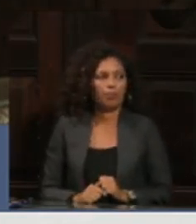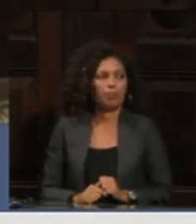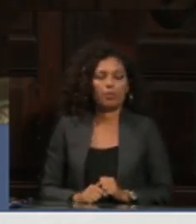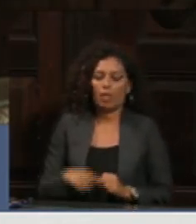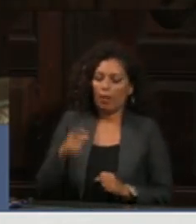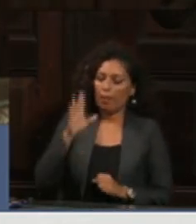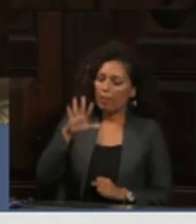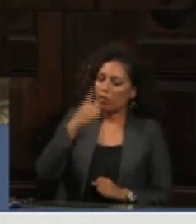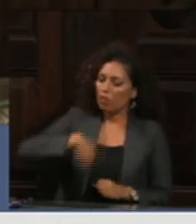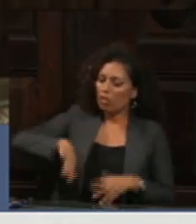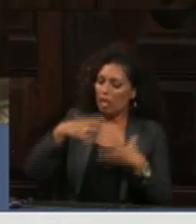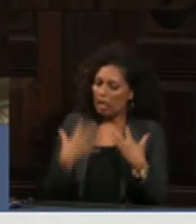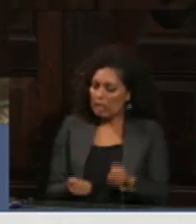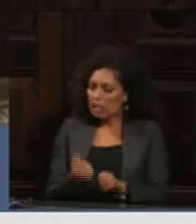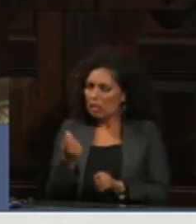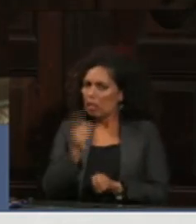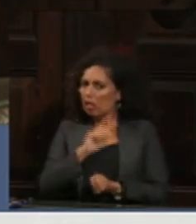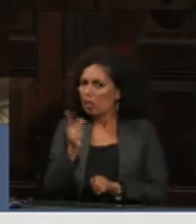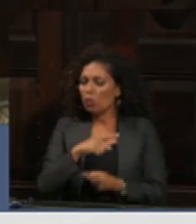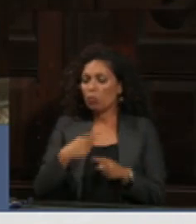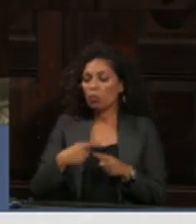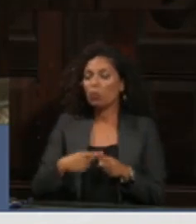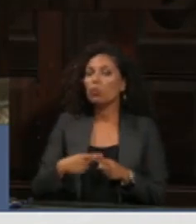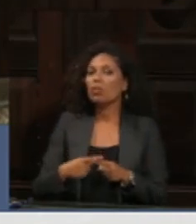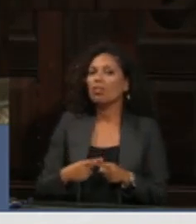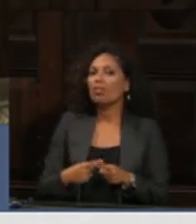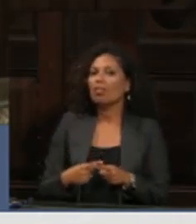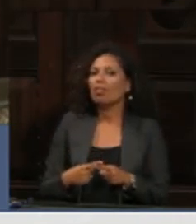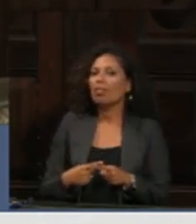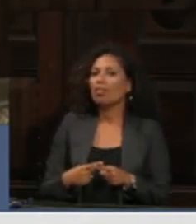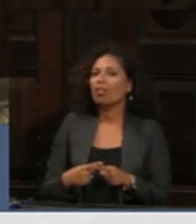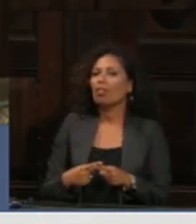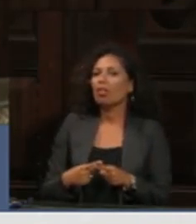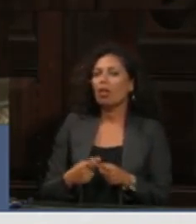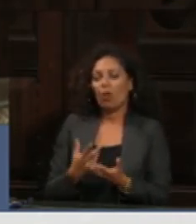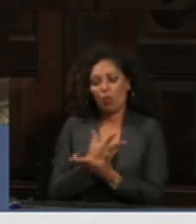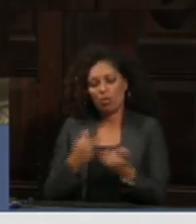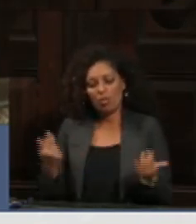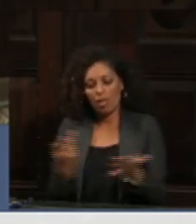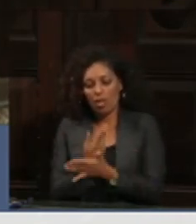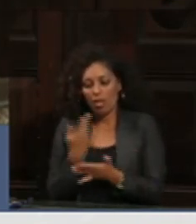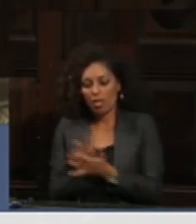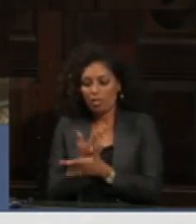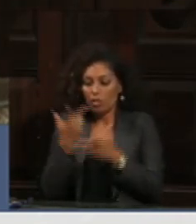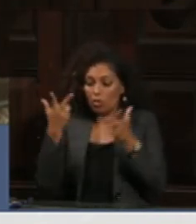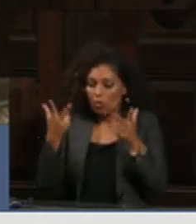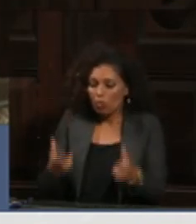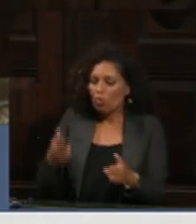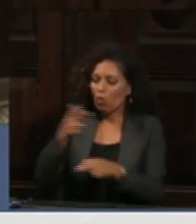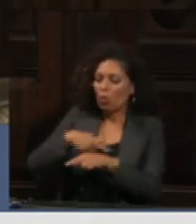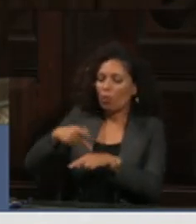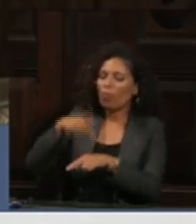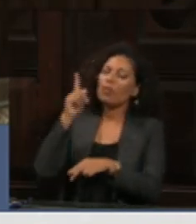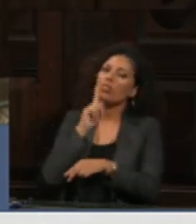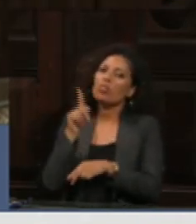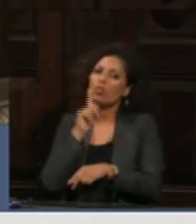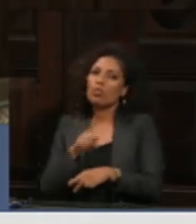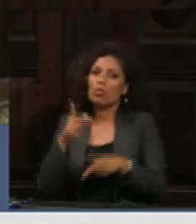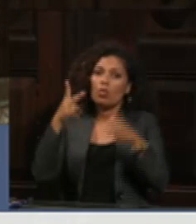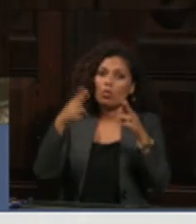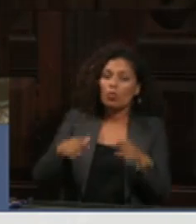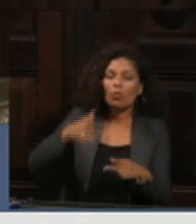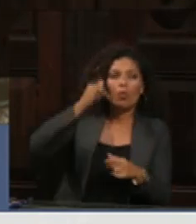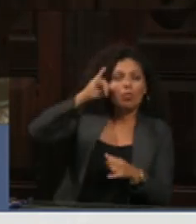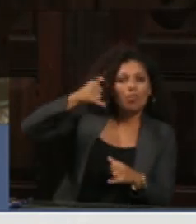mais porque tragédias como acontecem nos Estados Unidos, tragédias como acontecem nos países escandinavos, como acontece na Ásia e